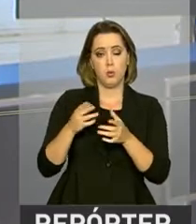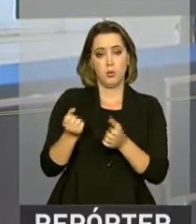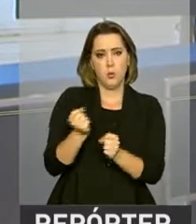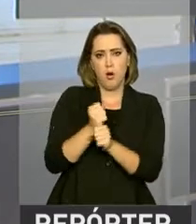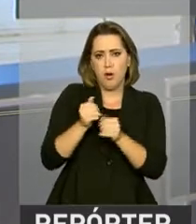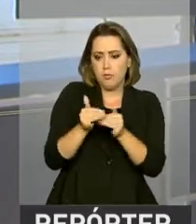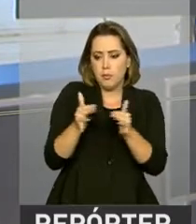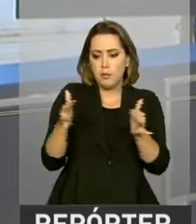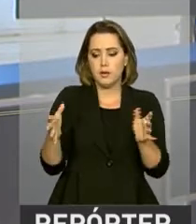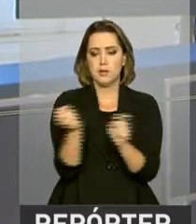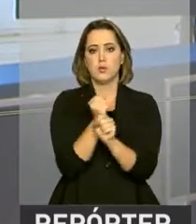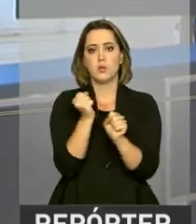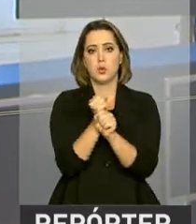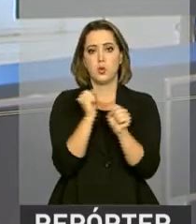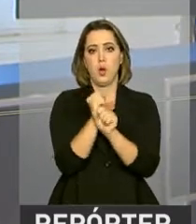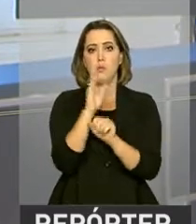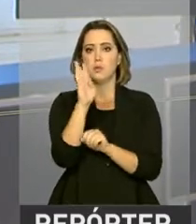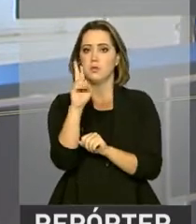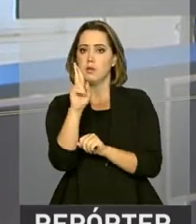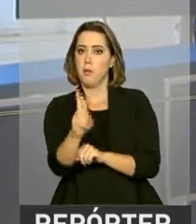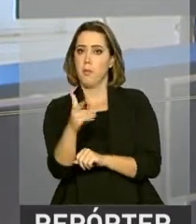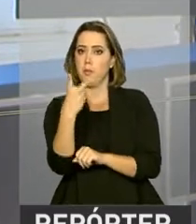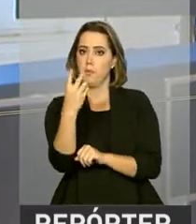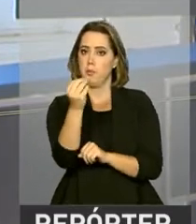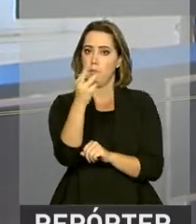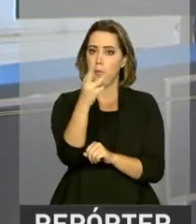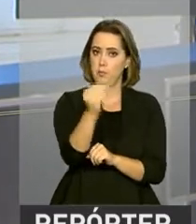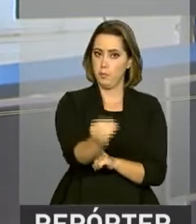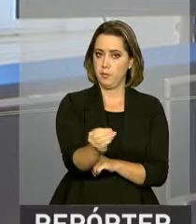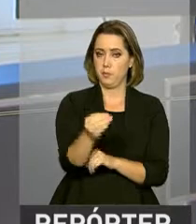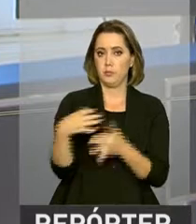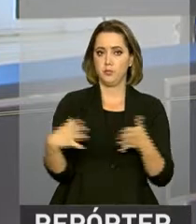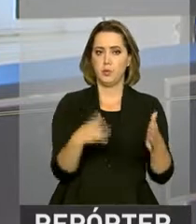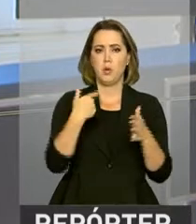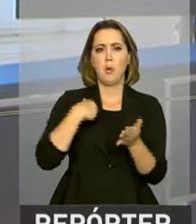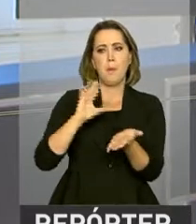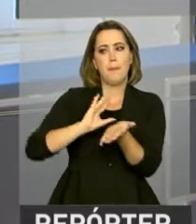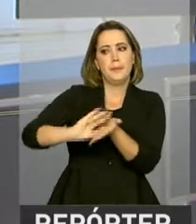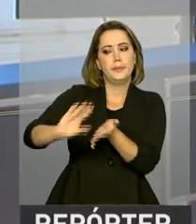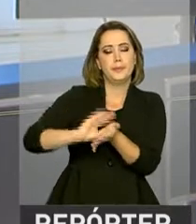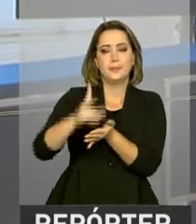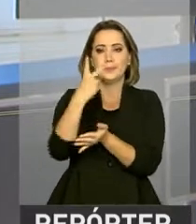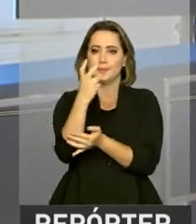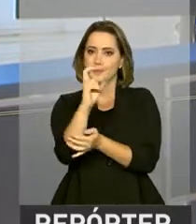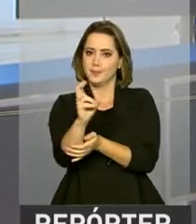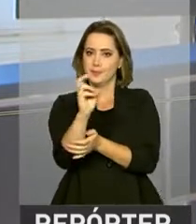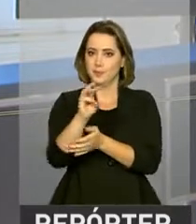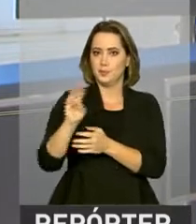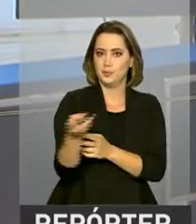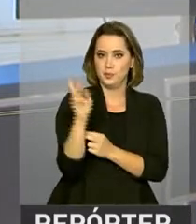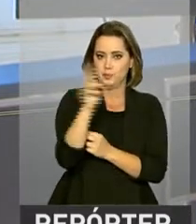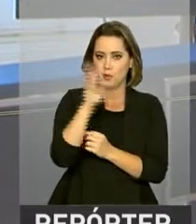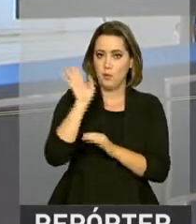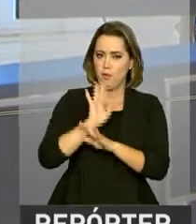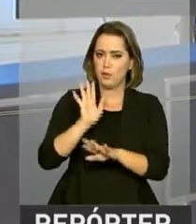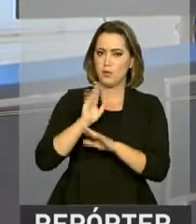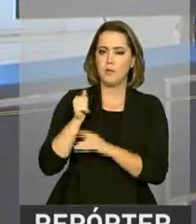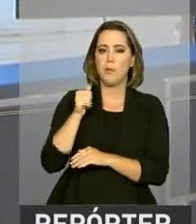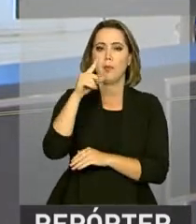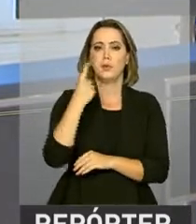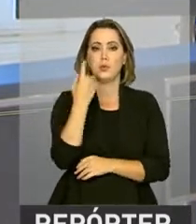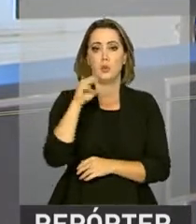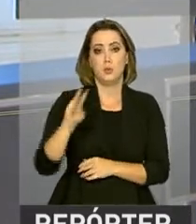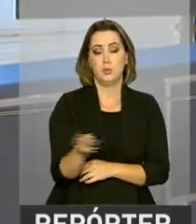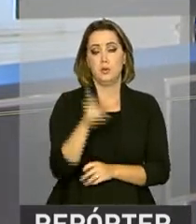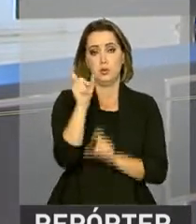br 230 os investimentos chegam a 255 milhões de reais ea obra vai beneficiar mais de um milhão de pessoas